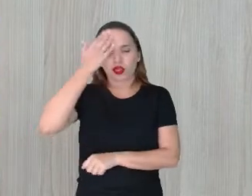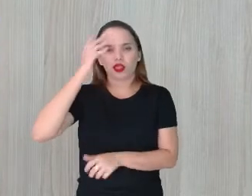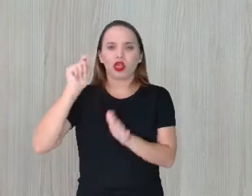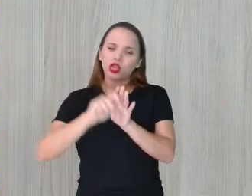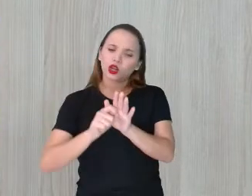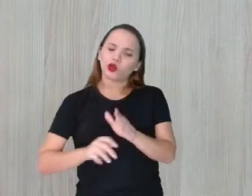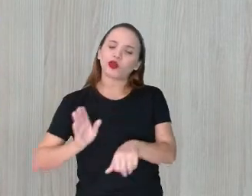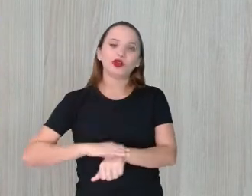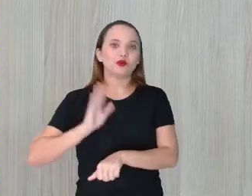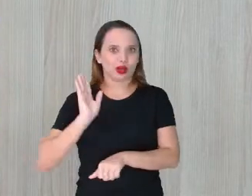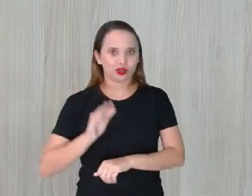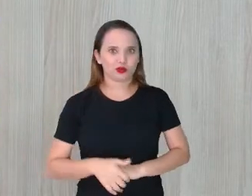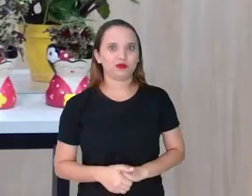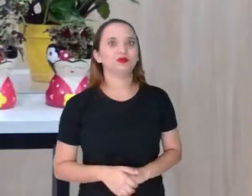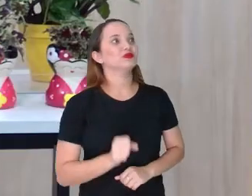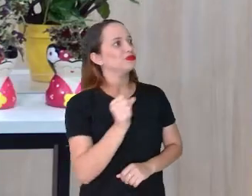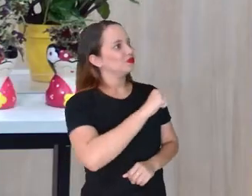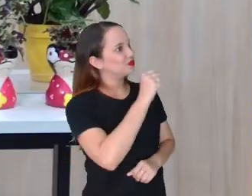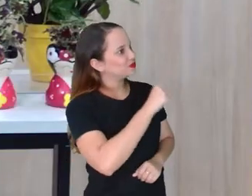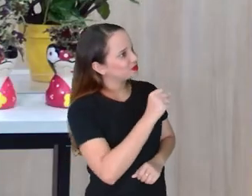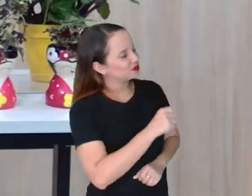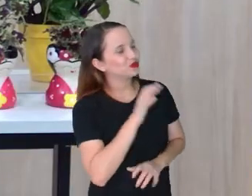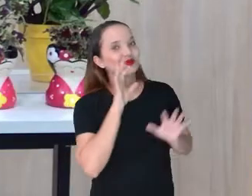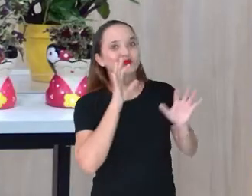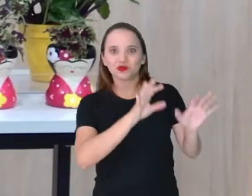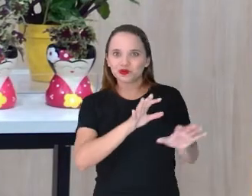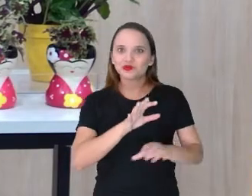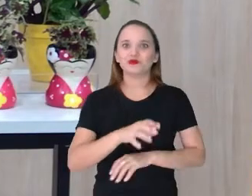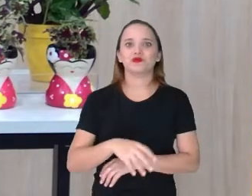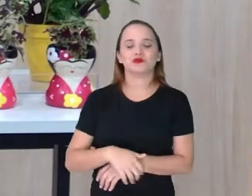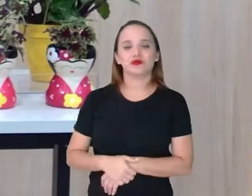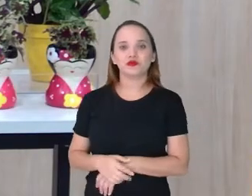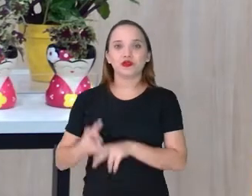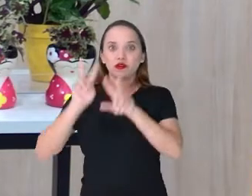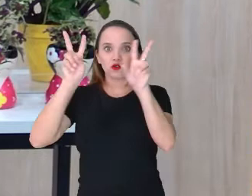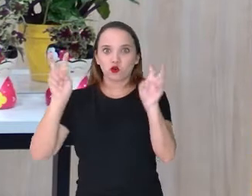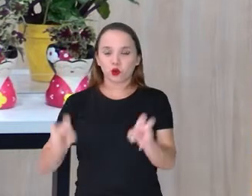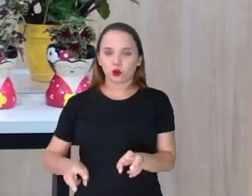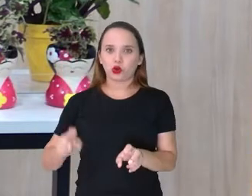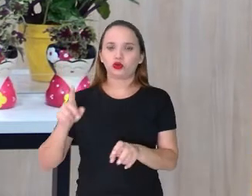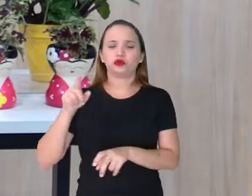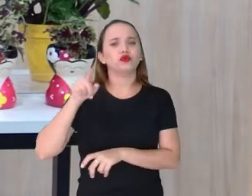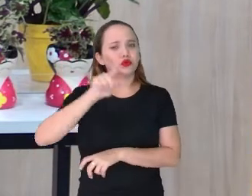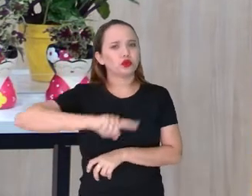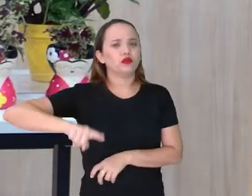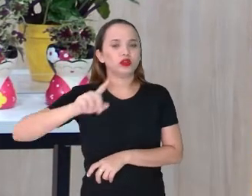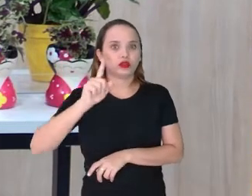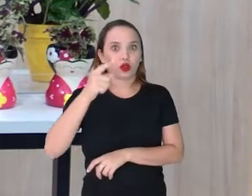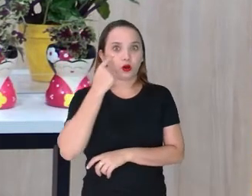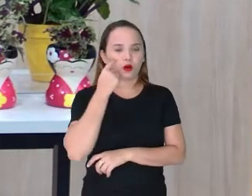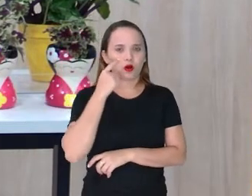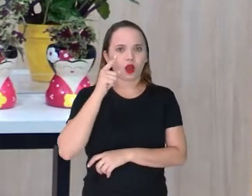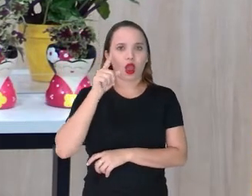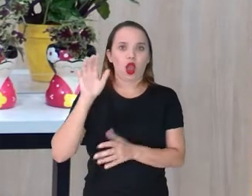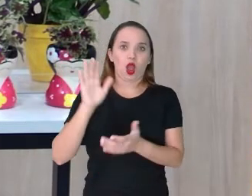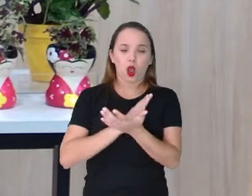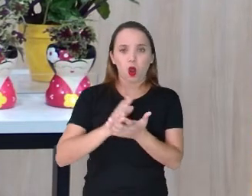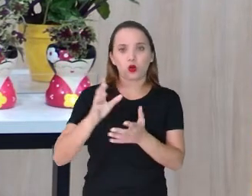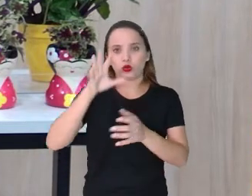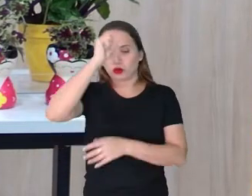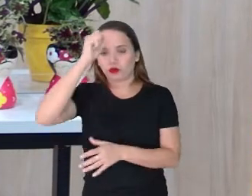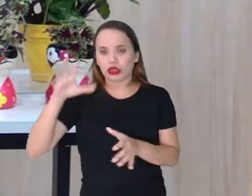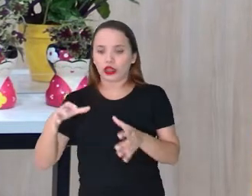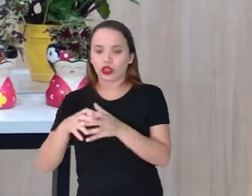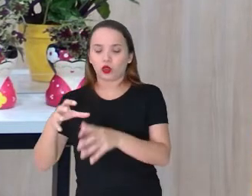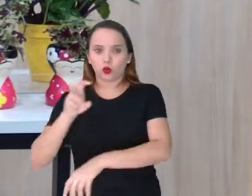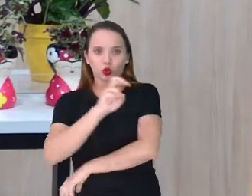colocar mais aqui. Isso, professora Isabel. Olha, gente, esse assunto é um assunto que você vê. Ela viu no 5º ano, viu no 6º